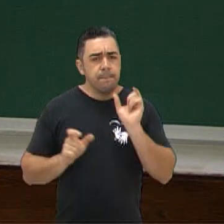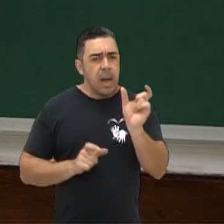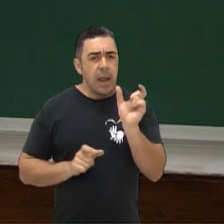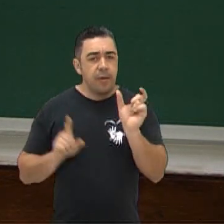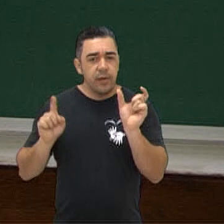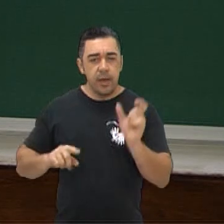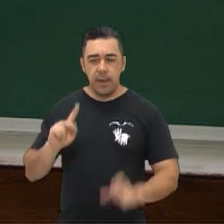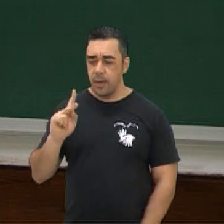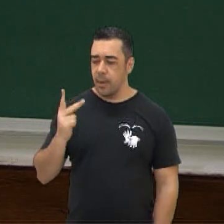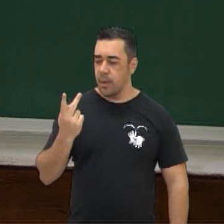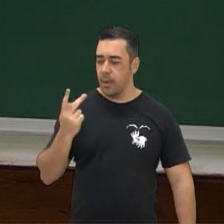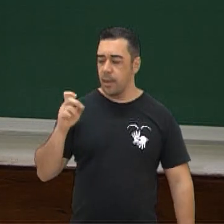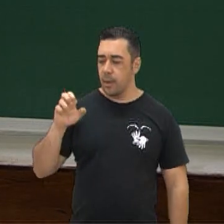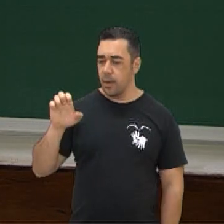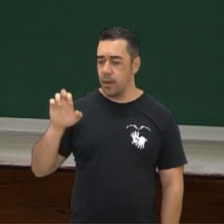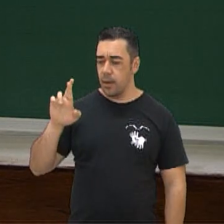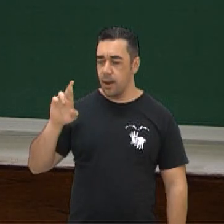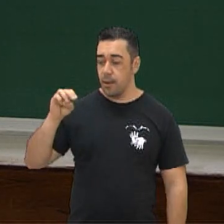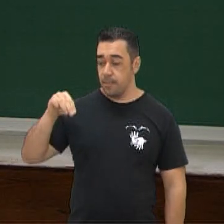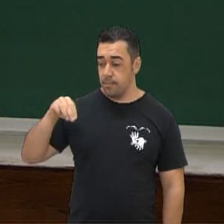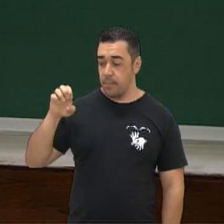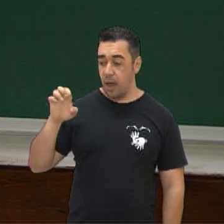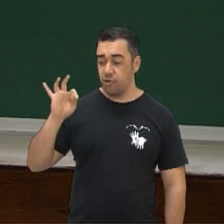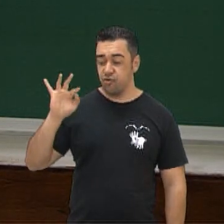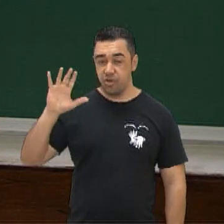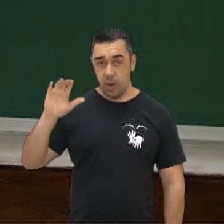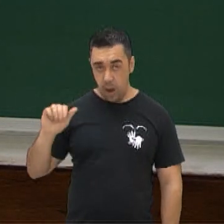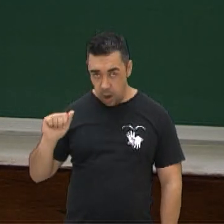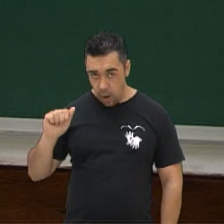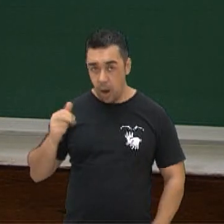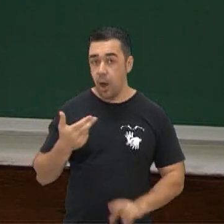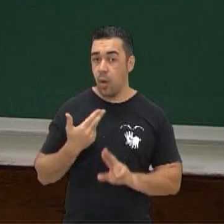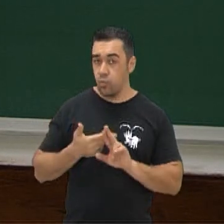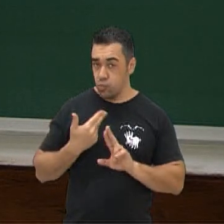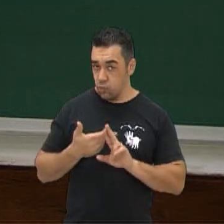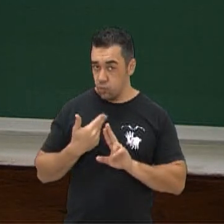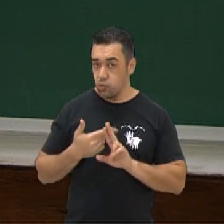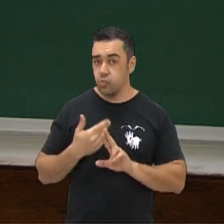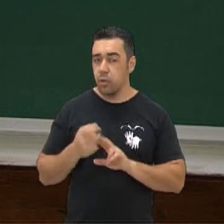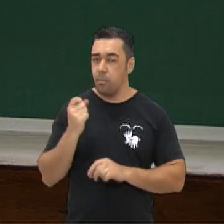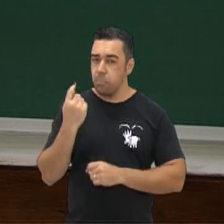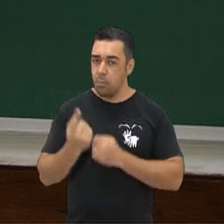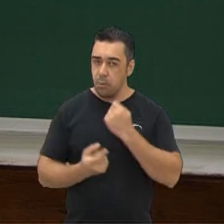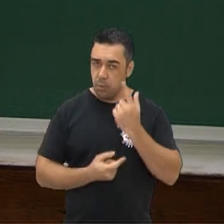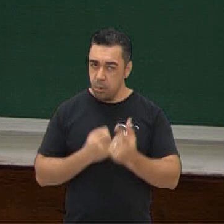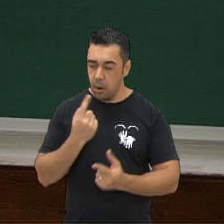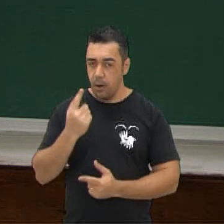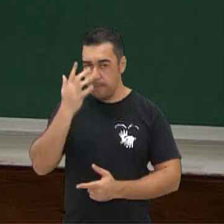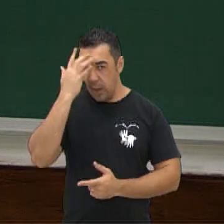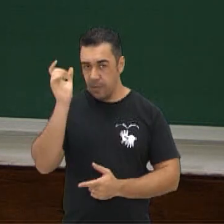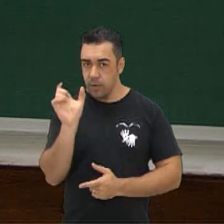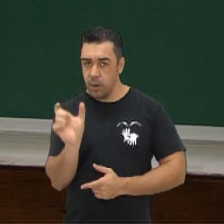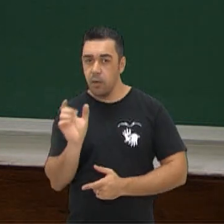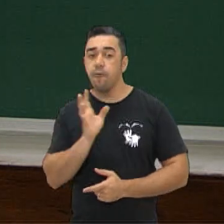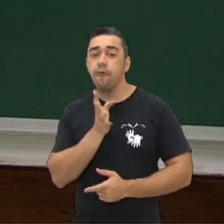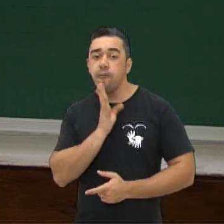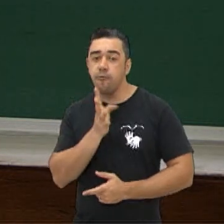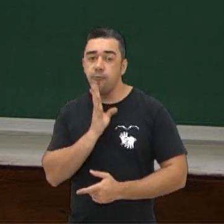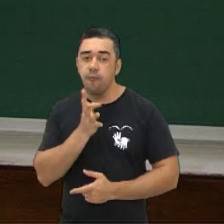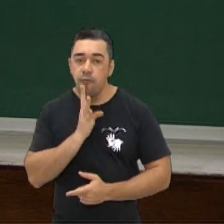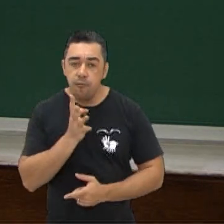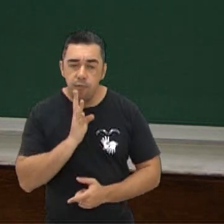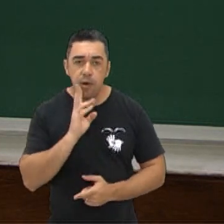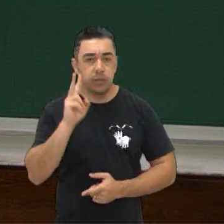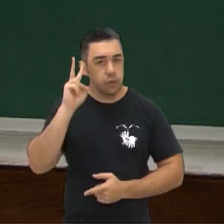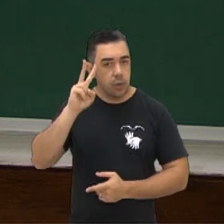destaque? Hermética. Essa palavra ela é muito pouco usada e quem a usa conhece um pouco de